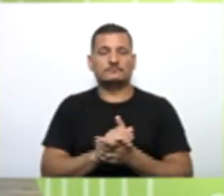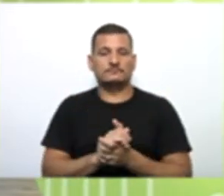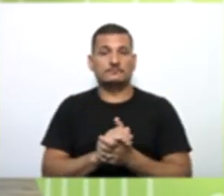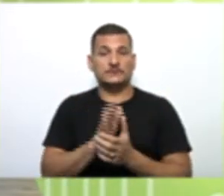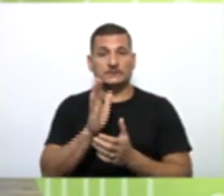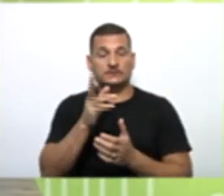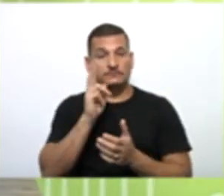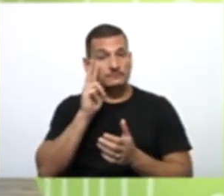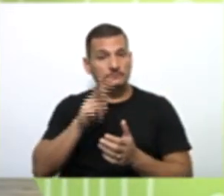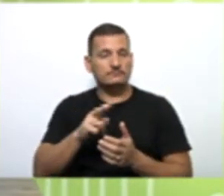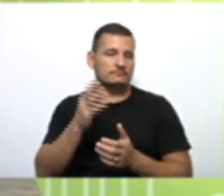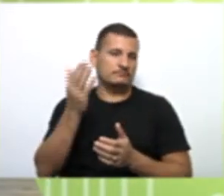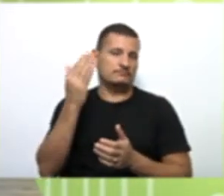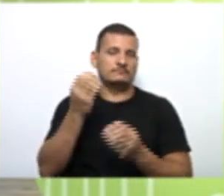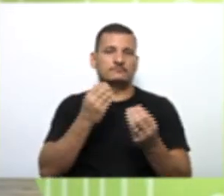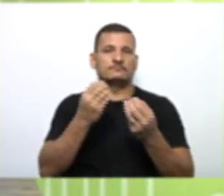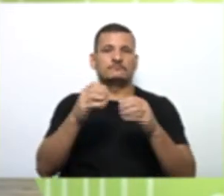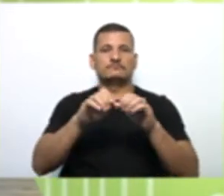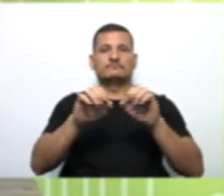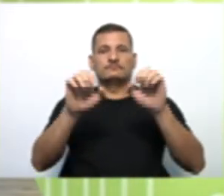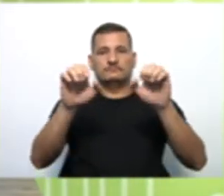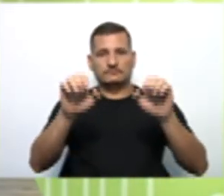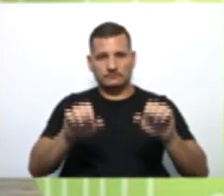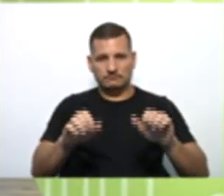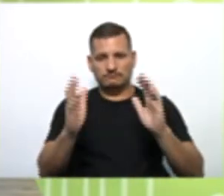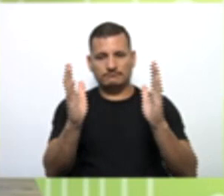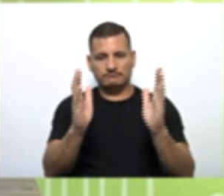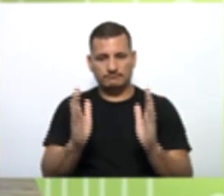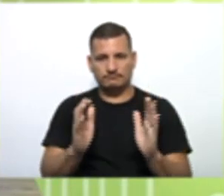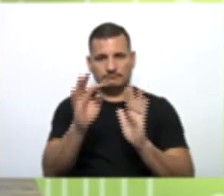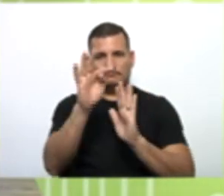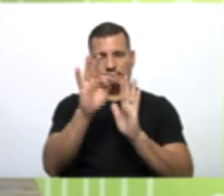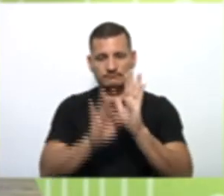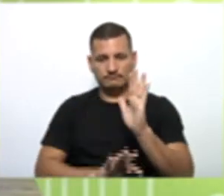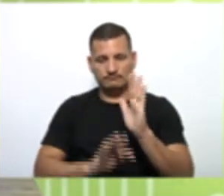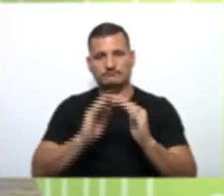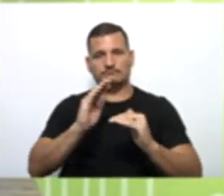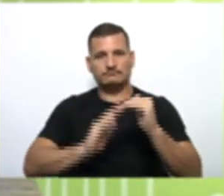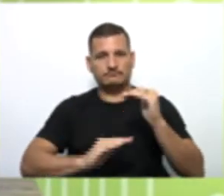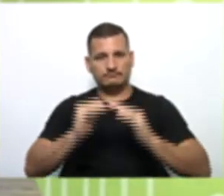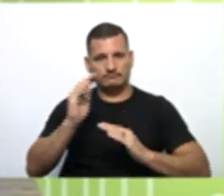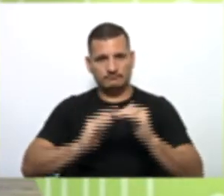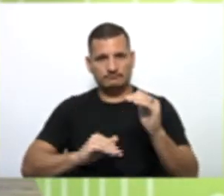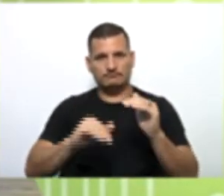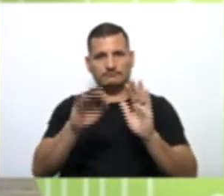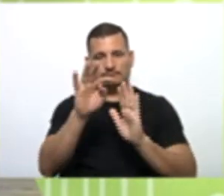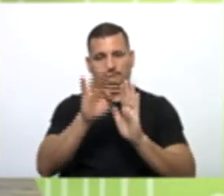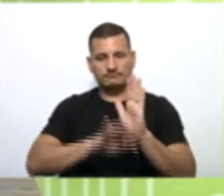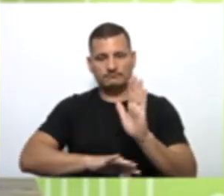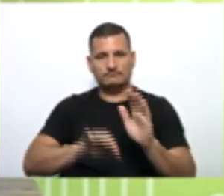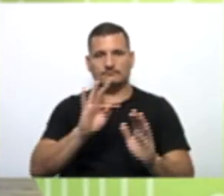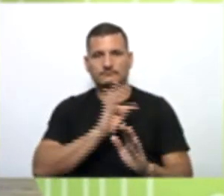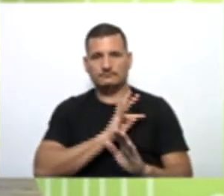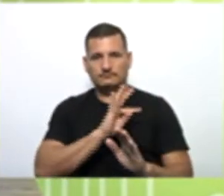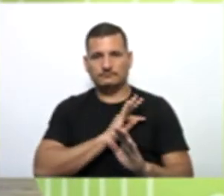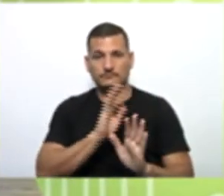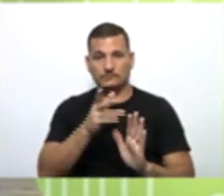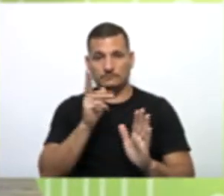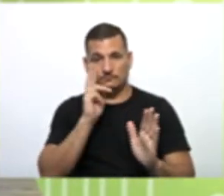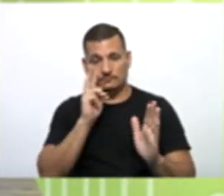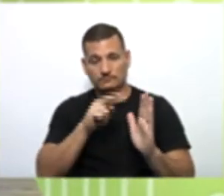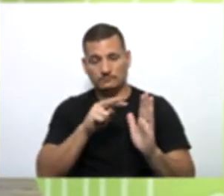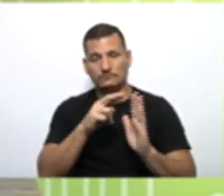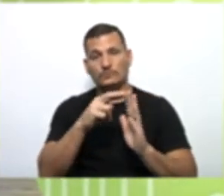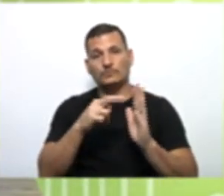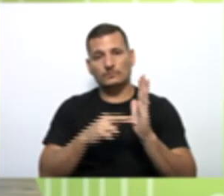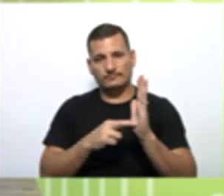como estruturar um trabalho acadêmico, né, e um texto profissional, um texto técnico. Então, nós vimos essas normas e